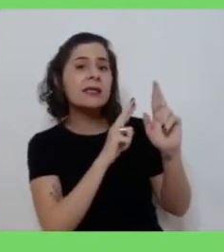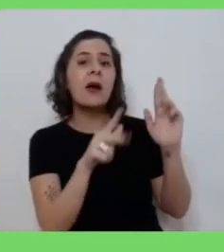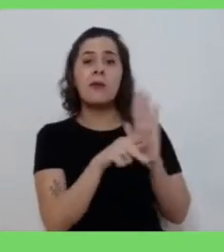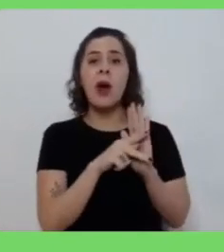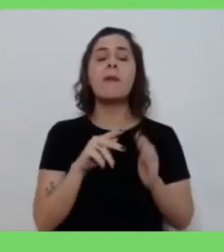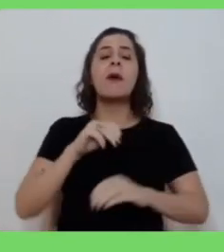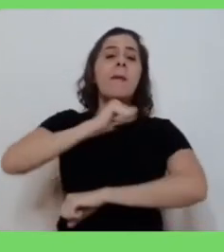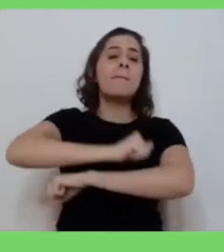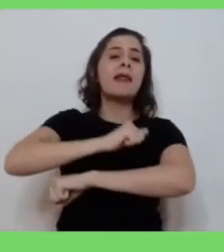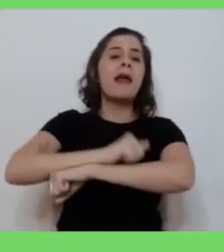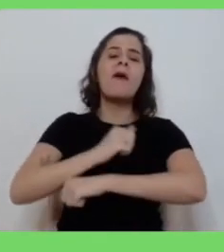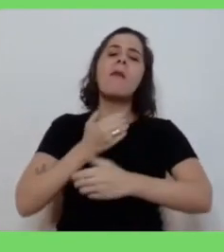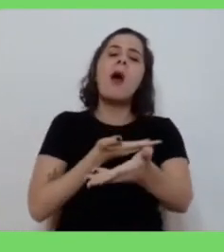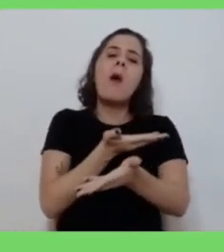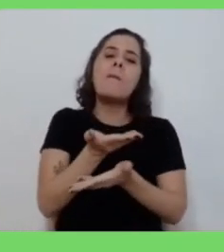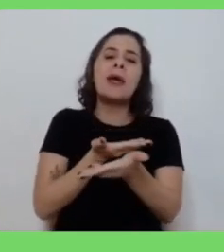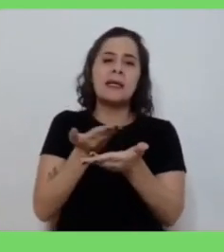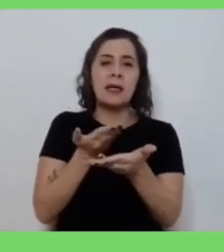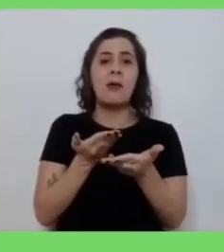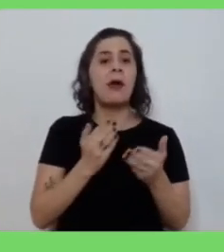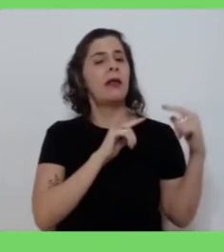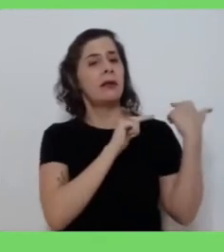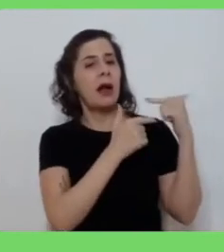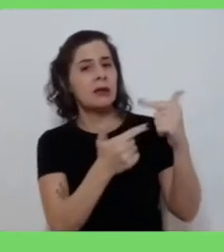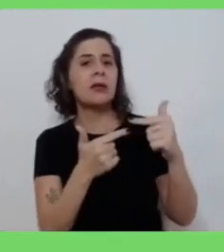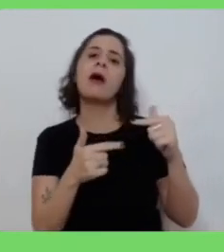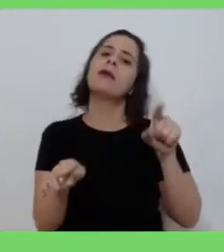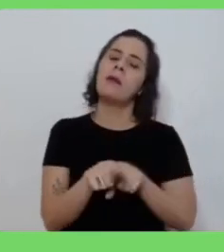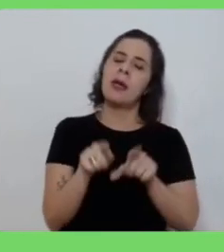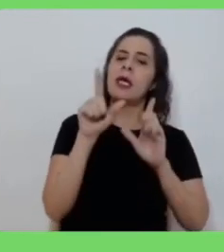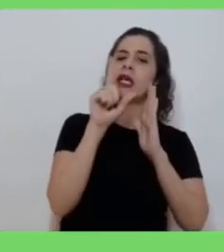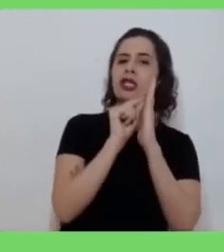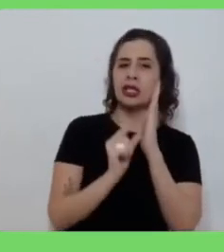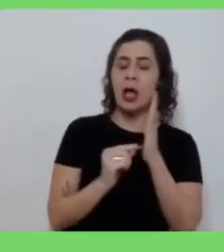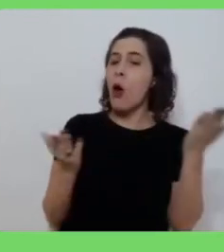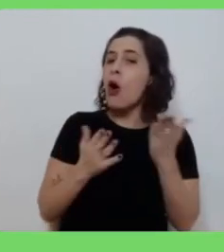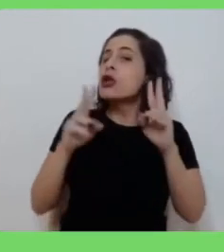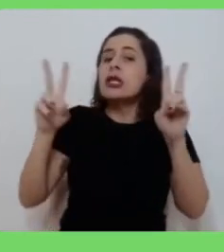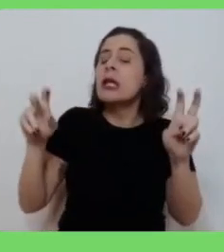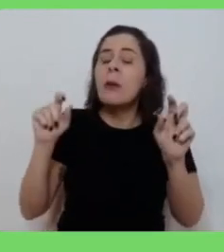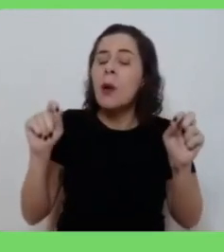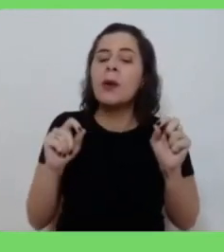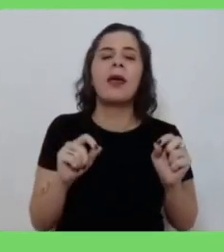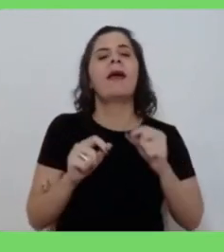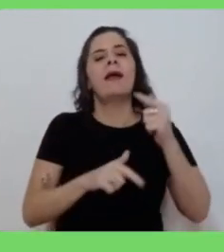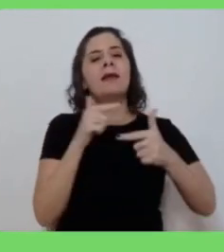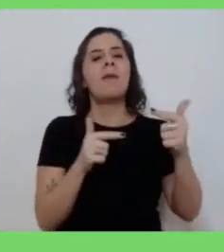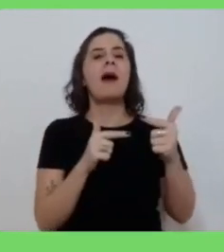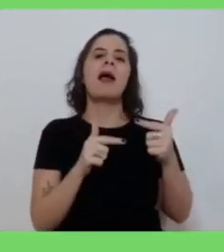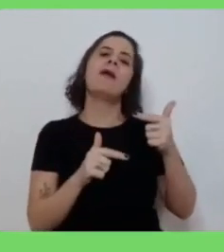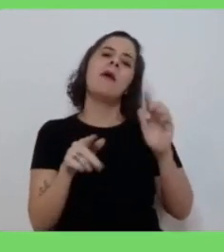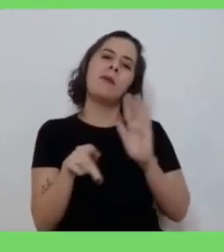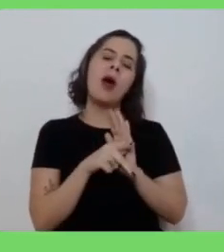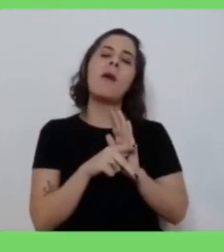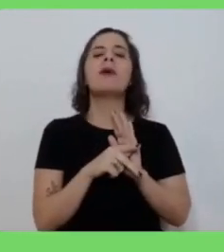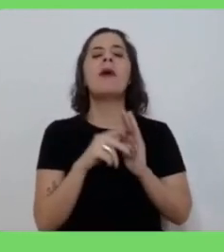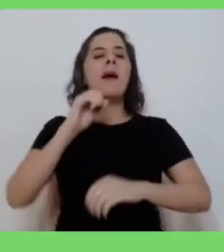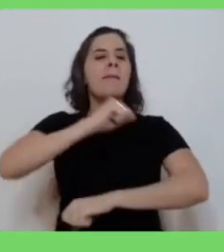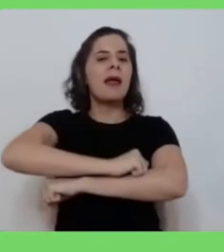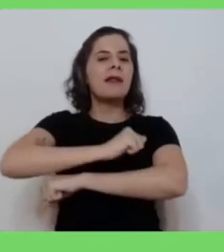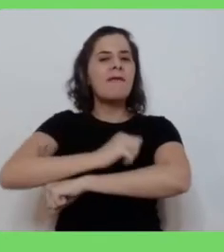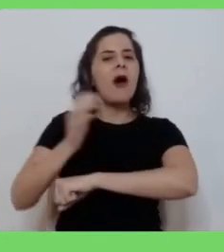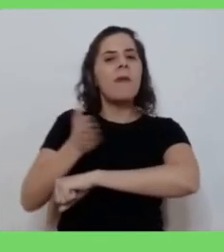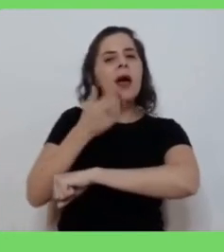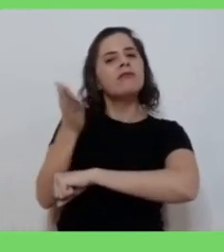e digitais a presente edição terá como tema o trabalho em plataformas digitais as novas dinâmicas econômicas e